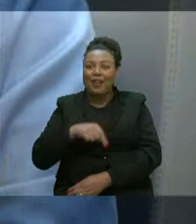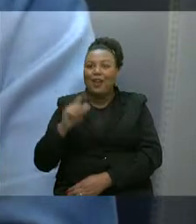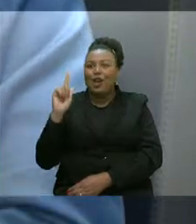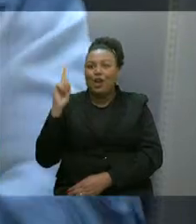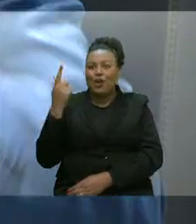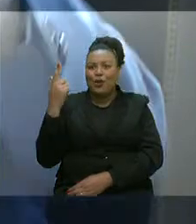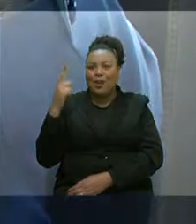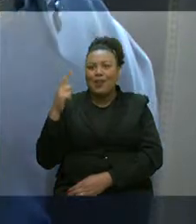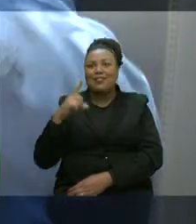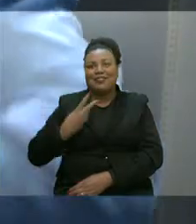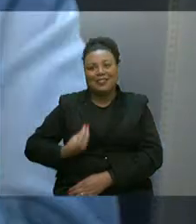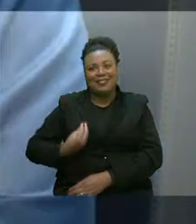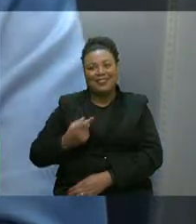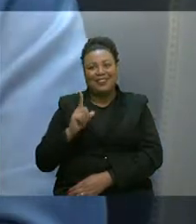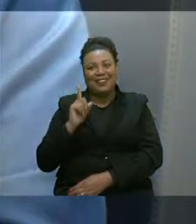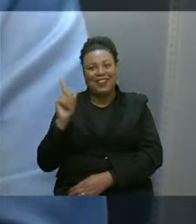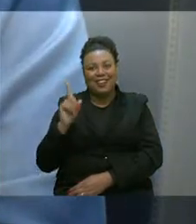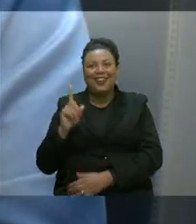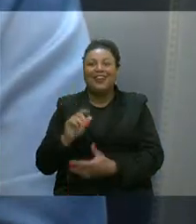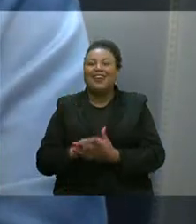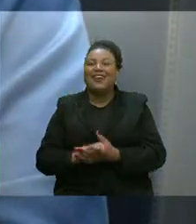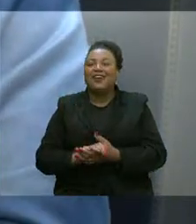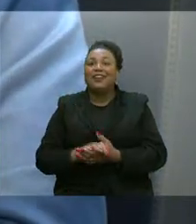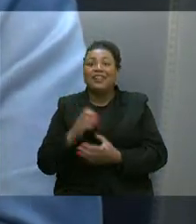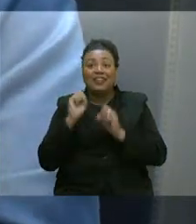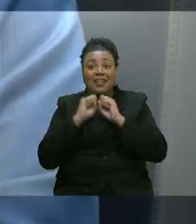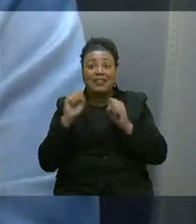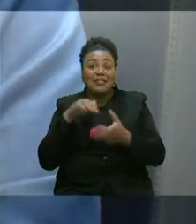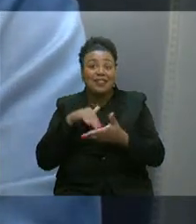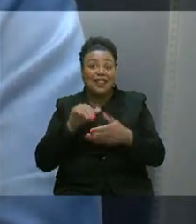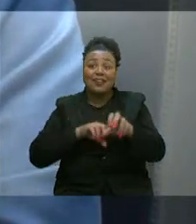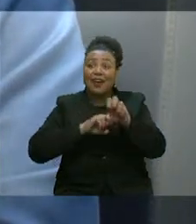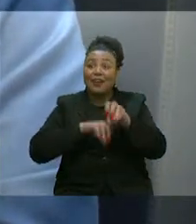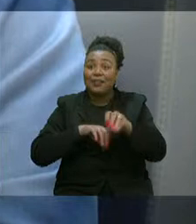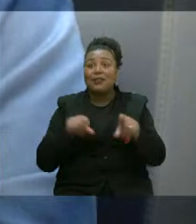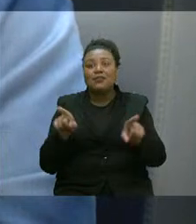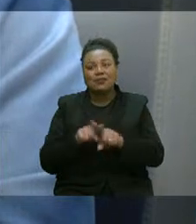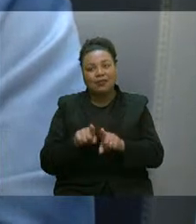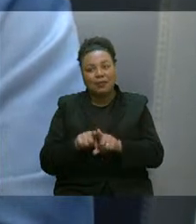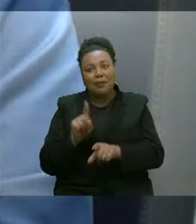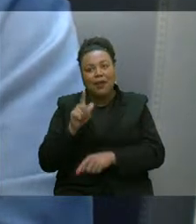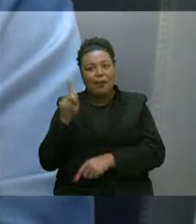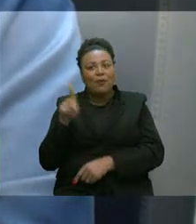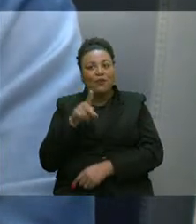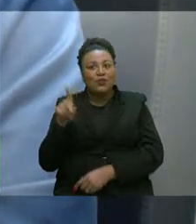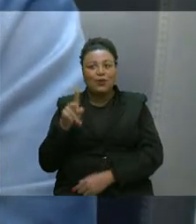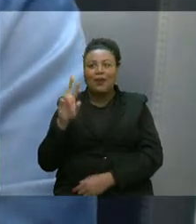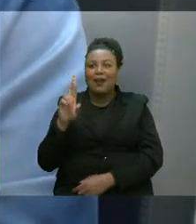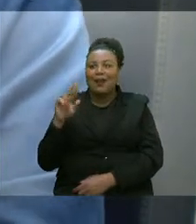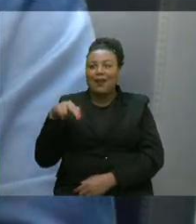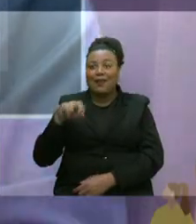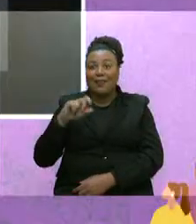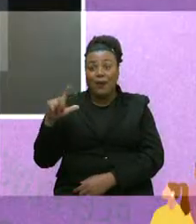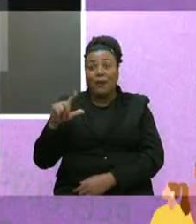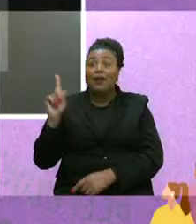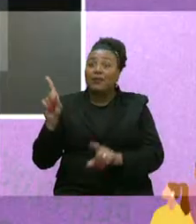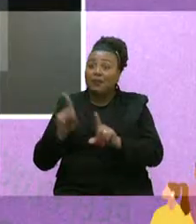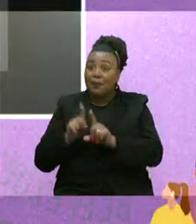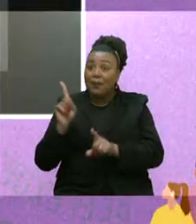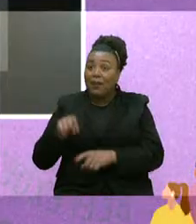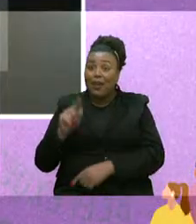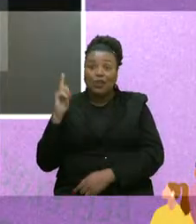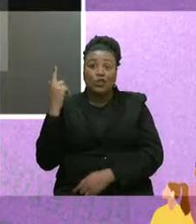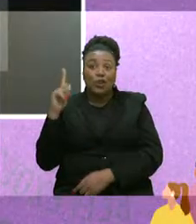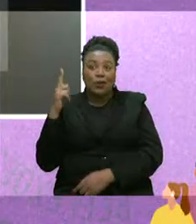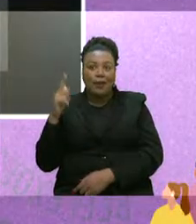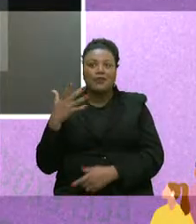e está lá o prefeito falando, e a secretária de Educação do nosso estado também, a professora Raquel Teixeira, é goiana também. Seja muito